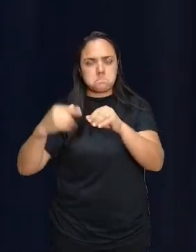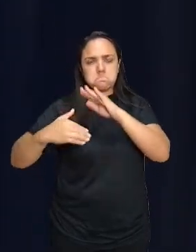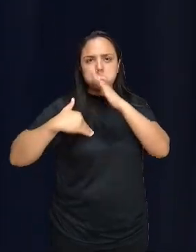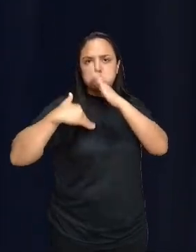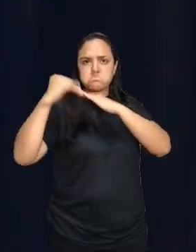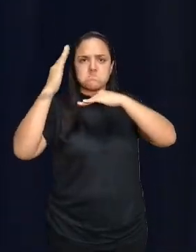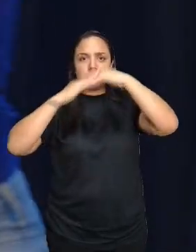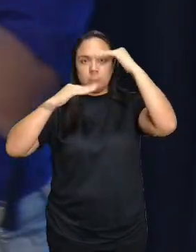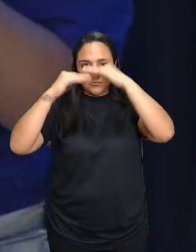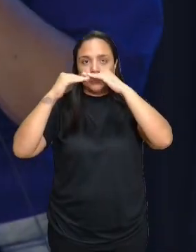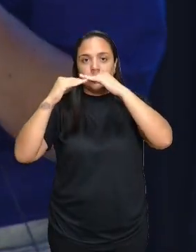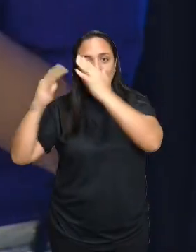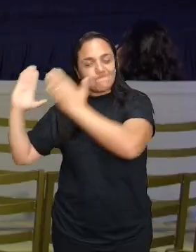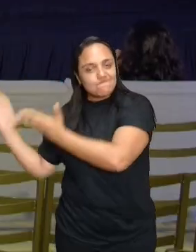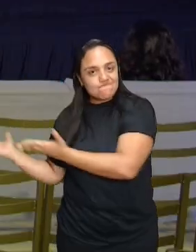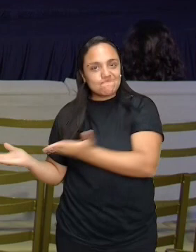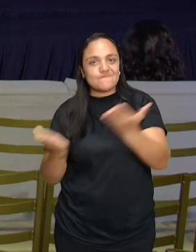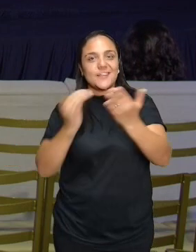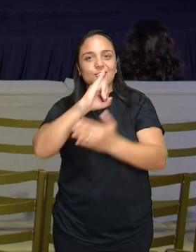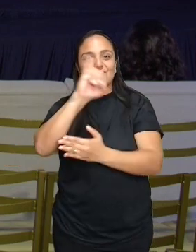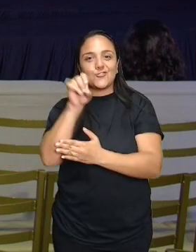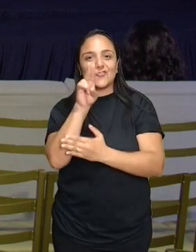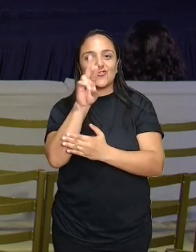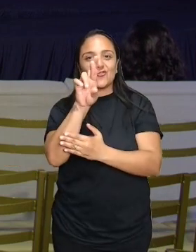marketing. Vem, Jurandir.